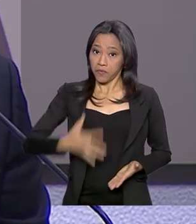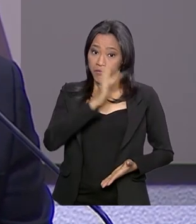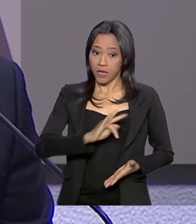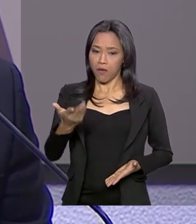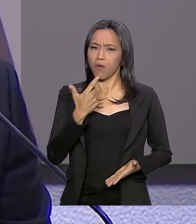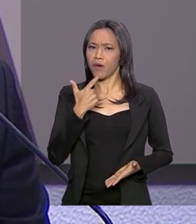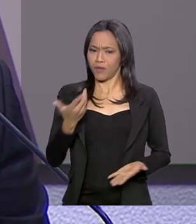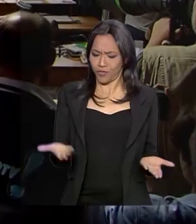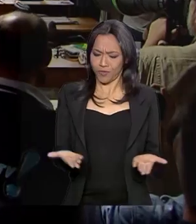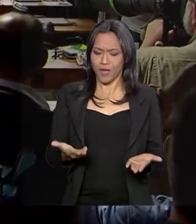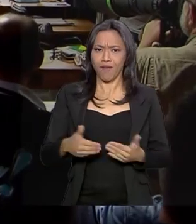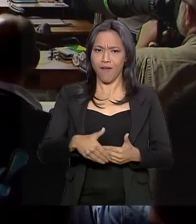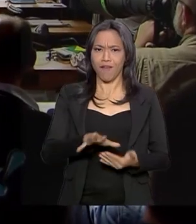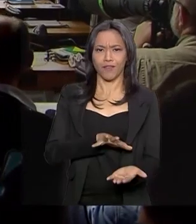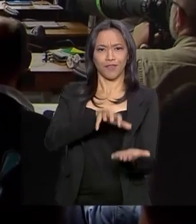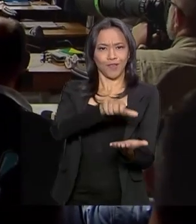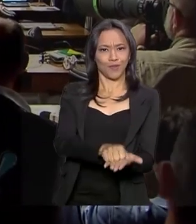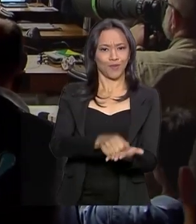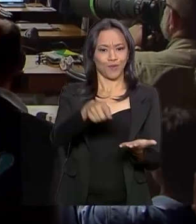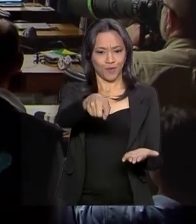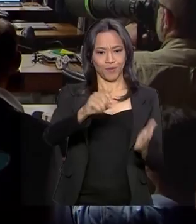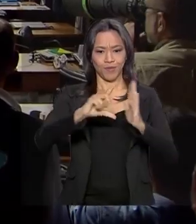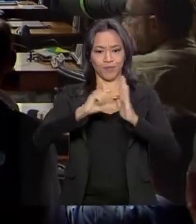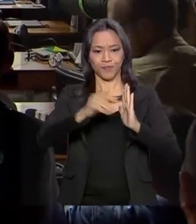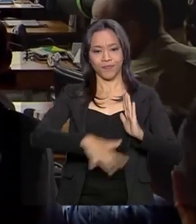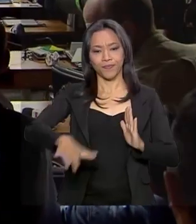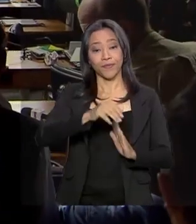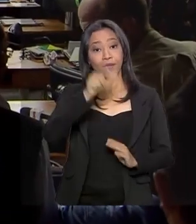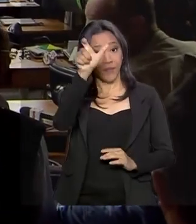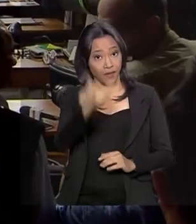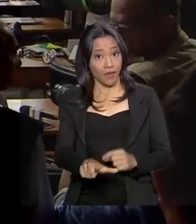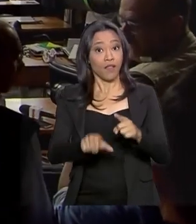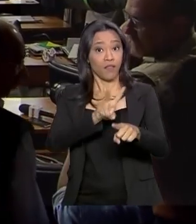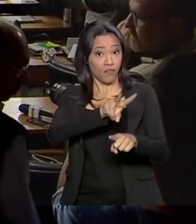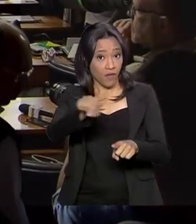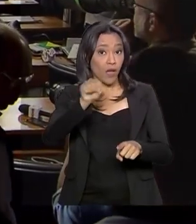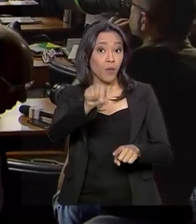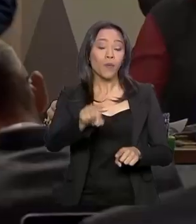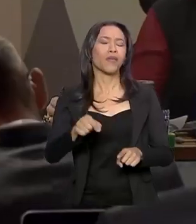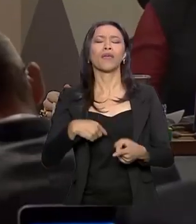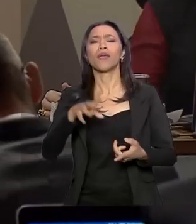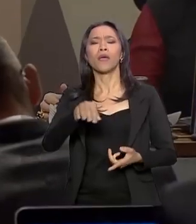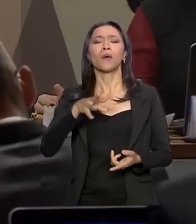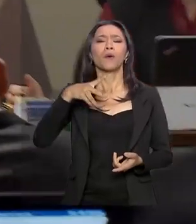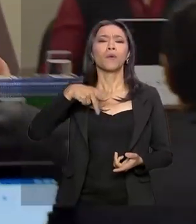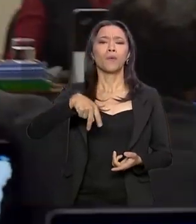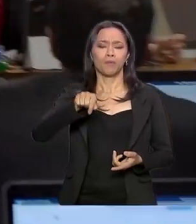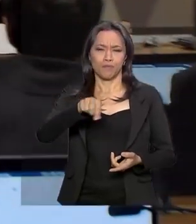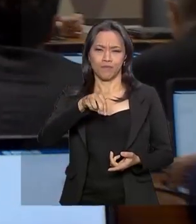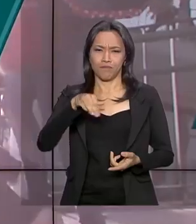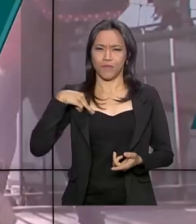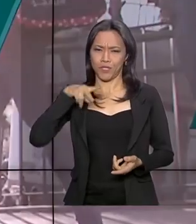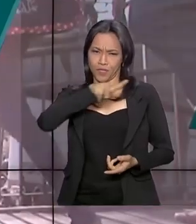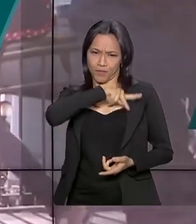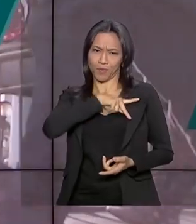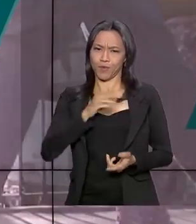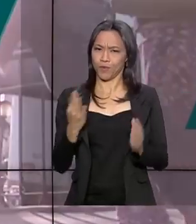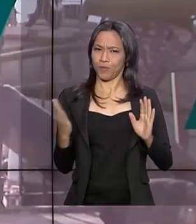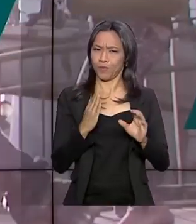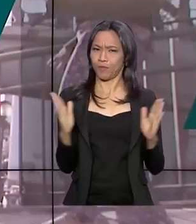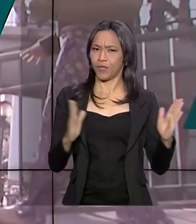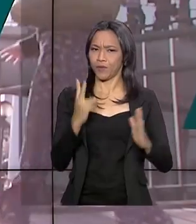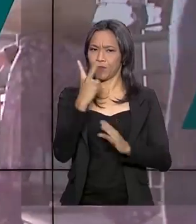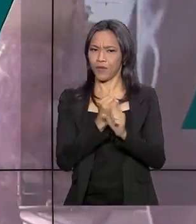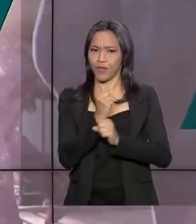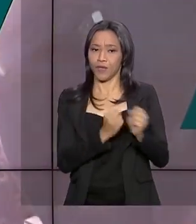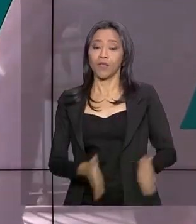agora pela manhã no palácio do planalto árias vai comandar o ministério público federal nos próximos dois anos o caged